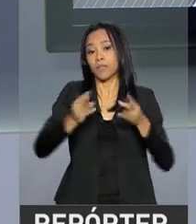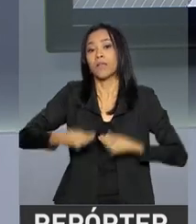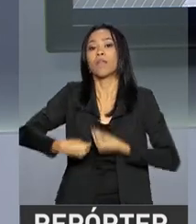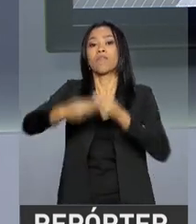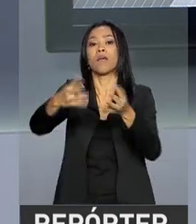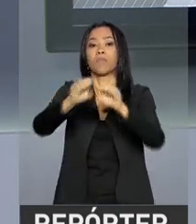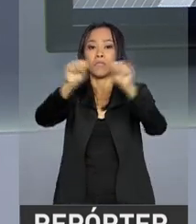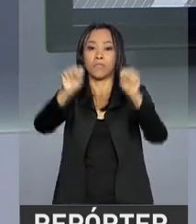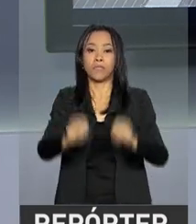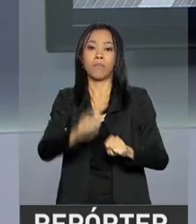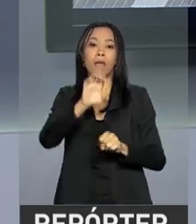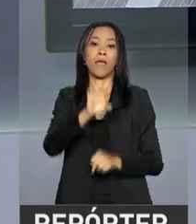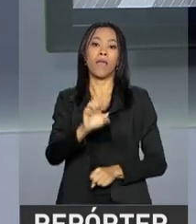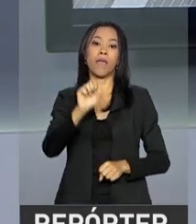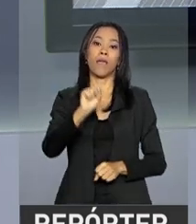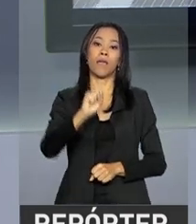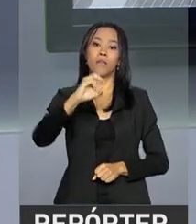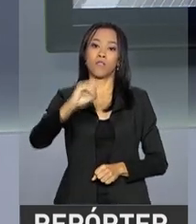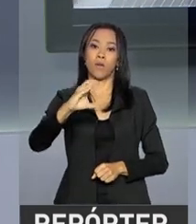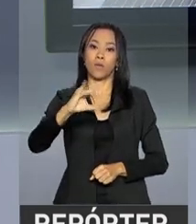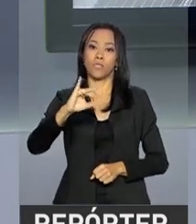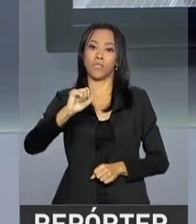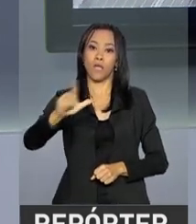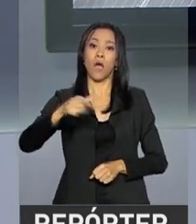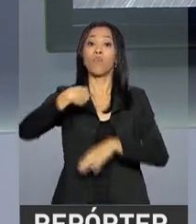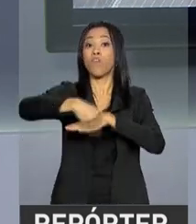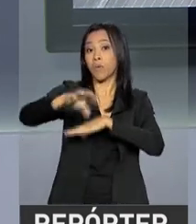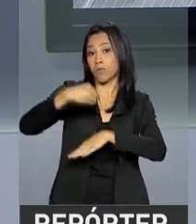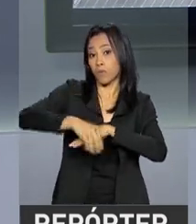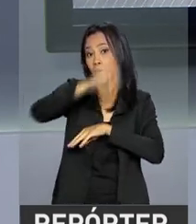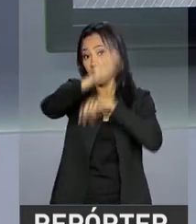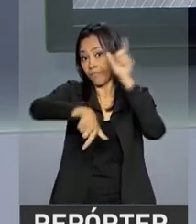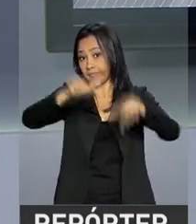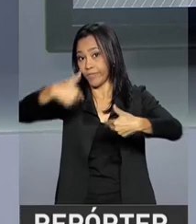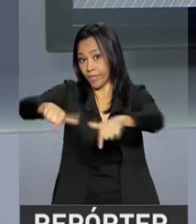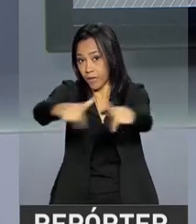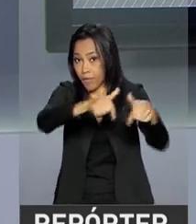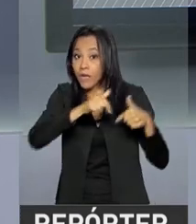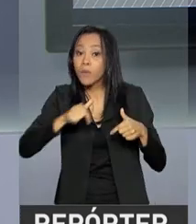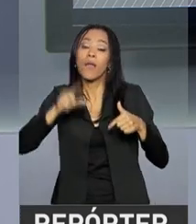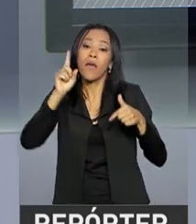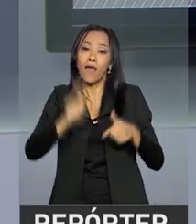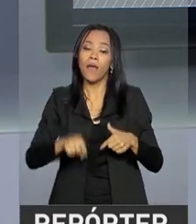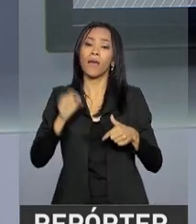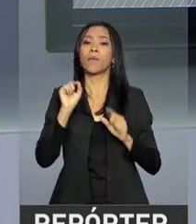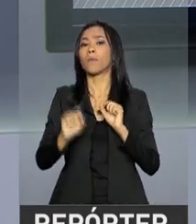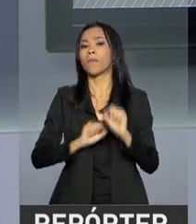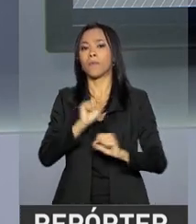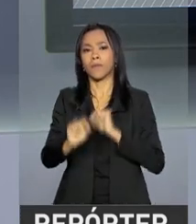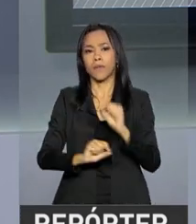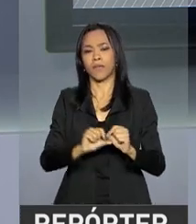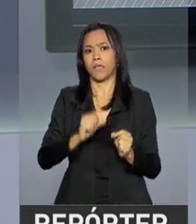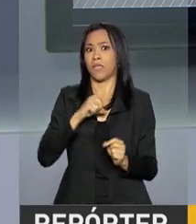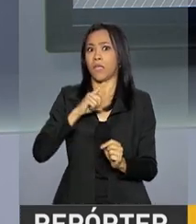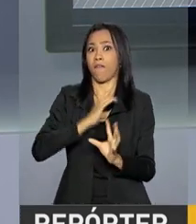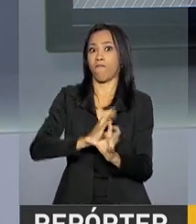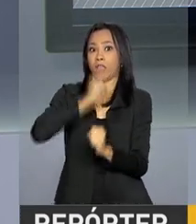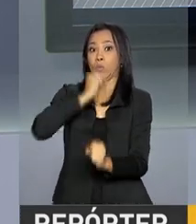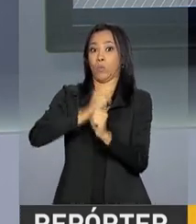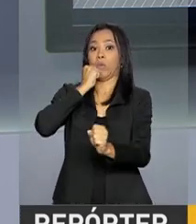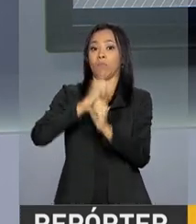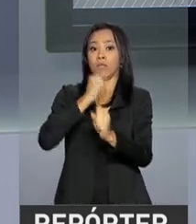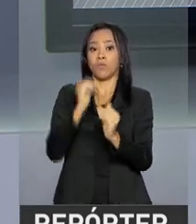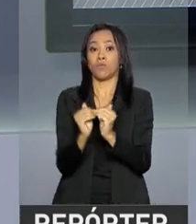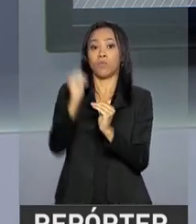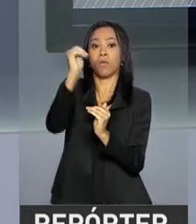social informações sobre seus trabalhadores a medida faz parte da etapa inicial destinada a companhias com faturamento anual superior